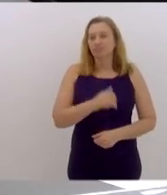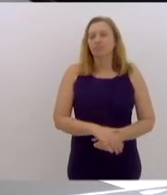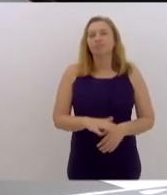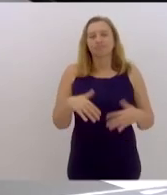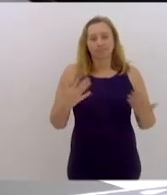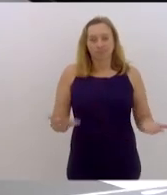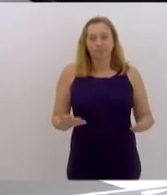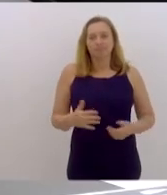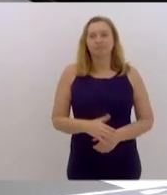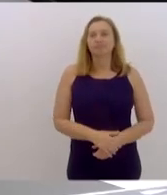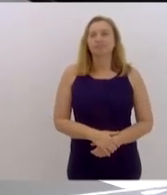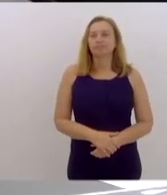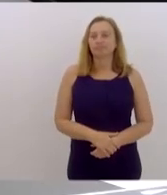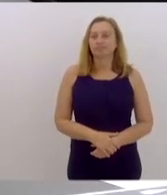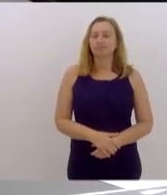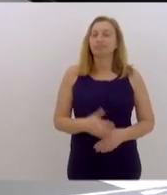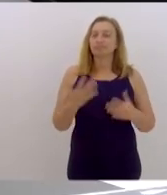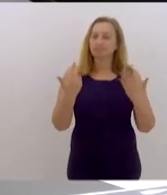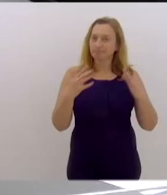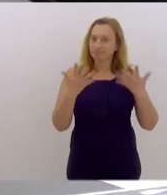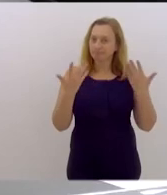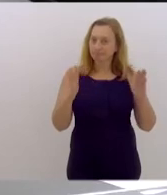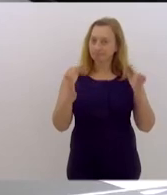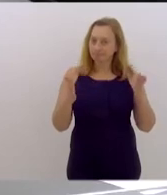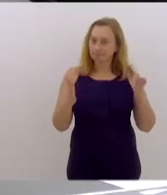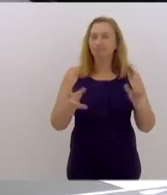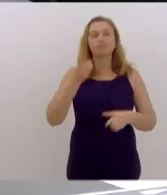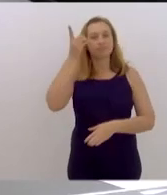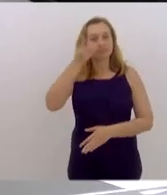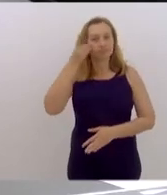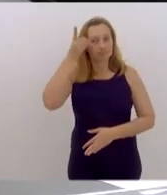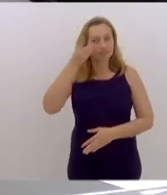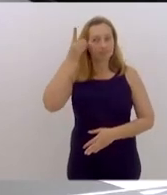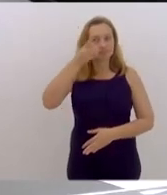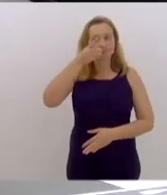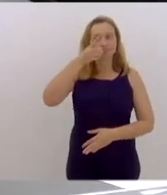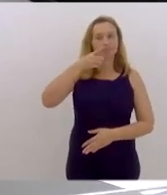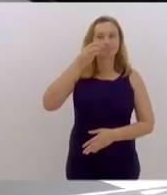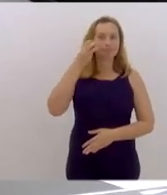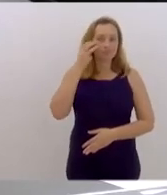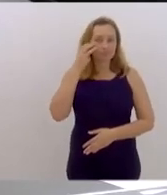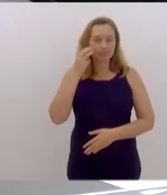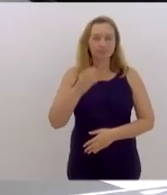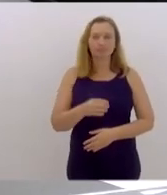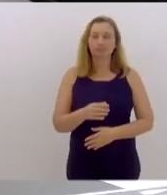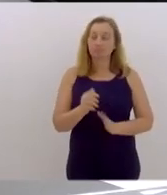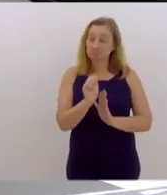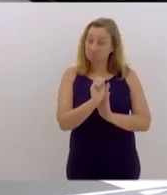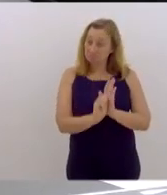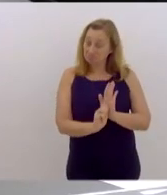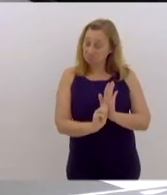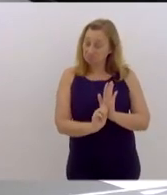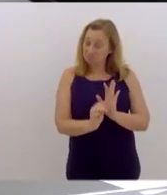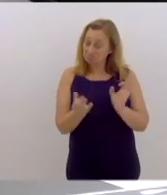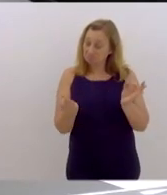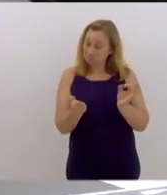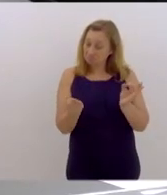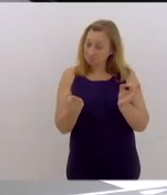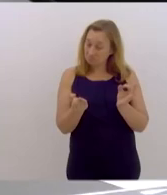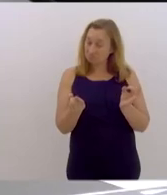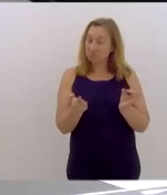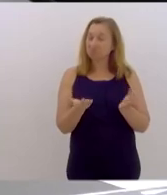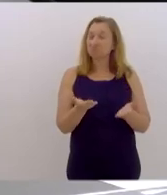Então queria primeiro parabenizar Deputado waldeck pelo relatório relatório